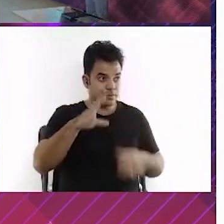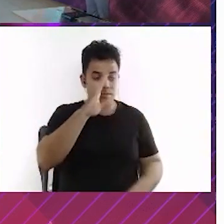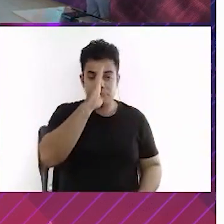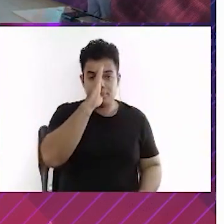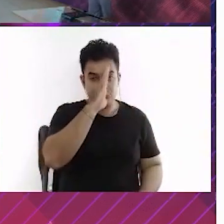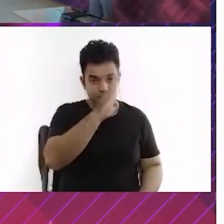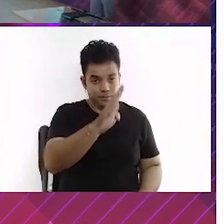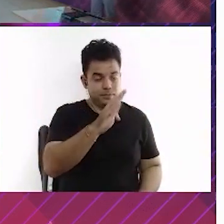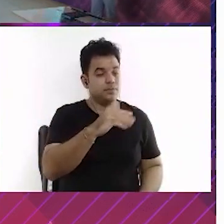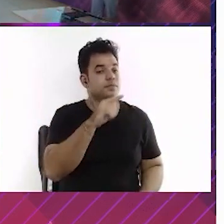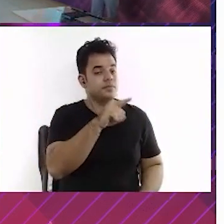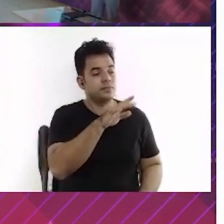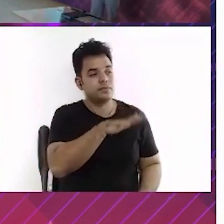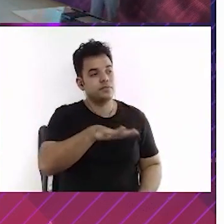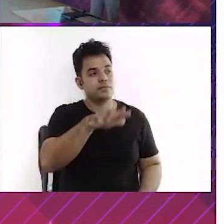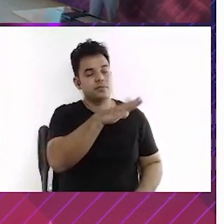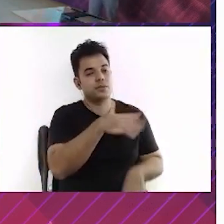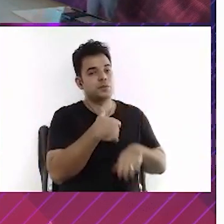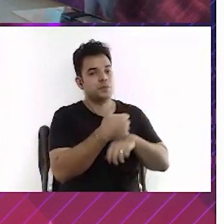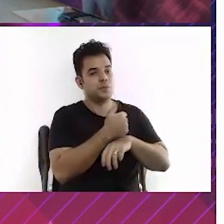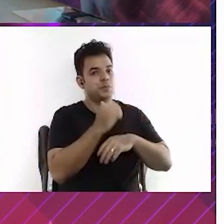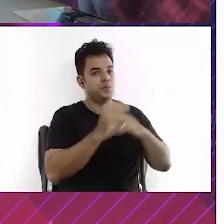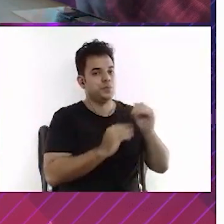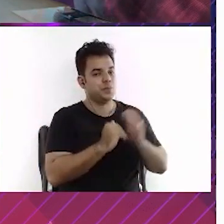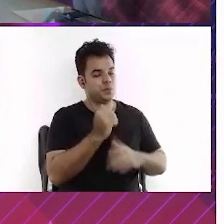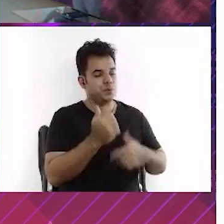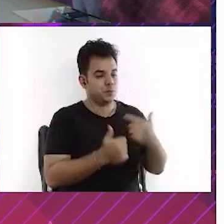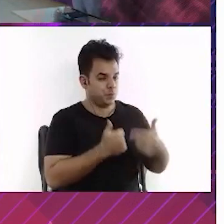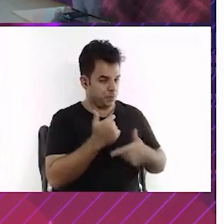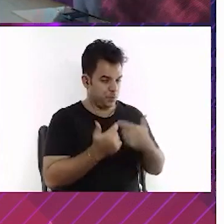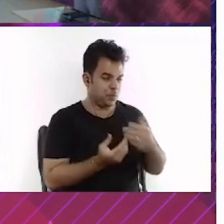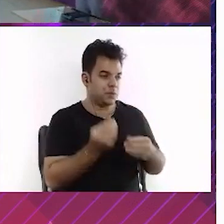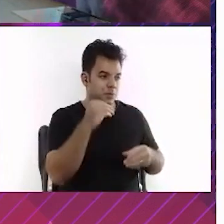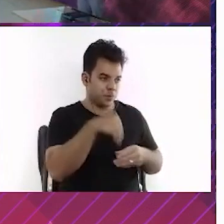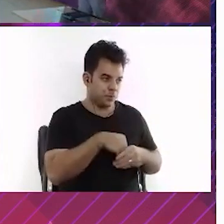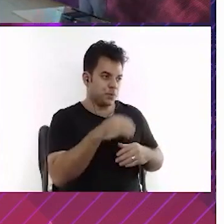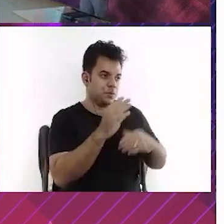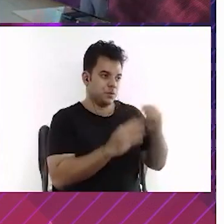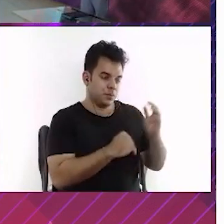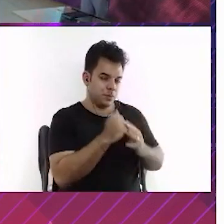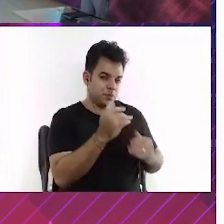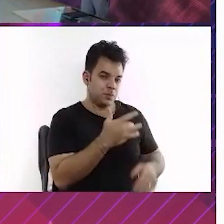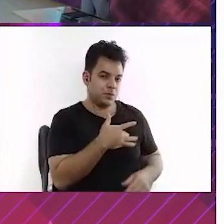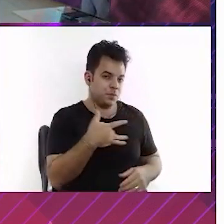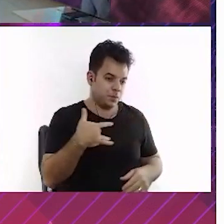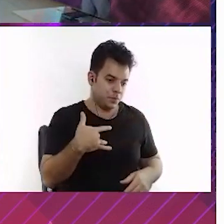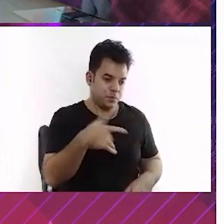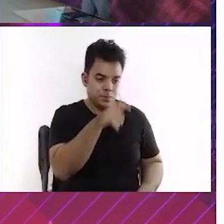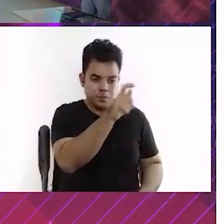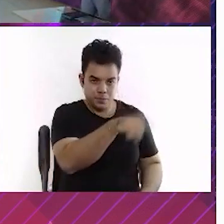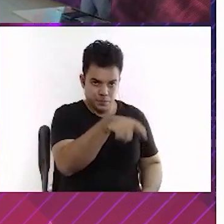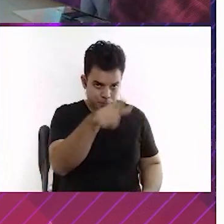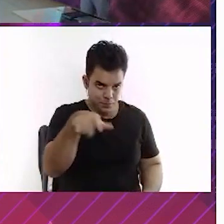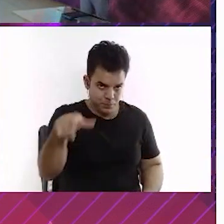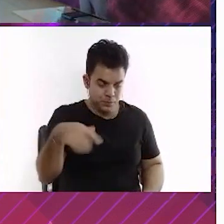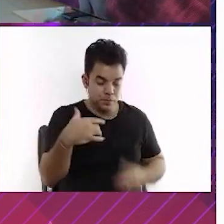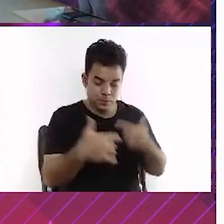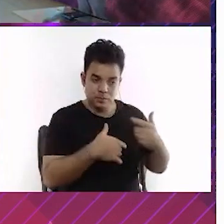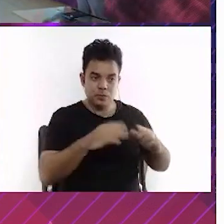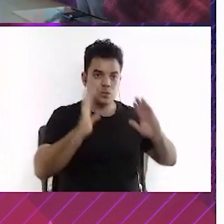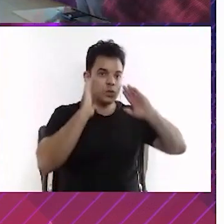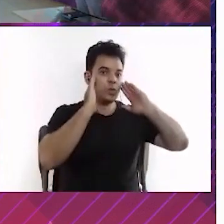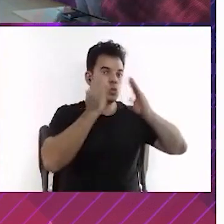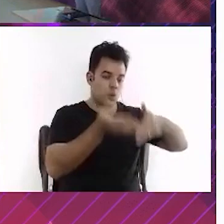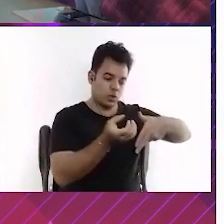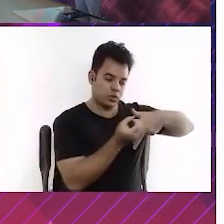esses profissionais acabam se envolvendo. Hoje temos profissionais de saúde que trabalham diretamente com